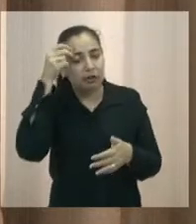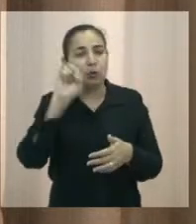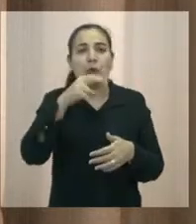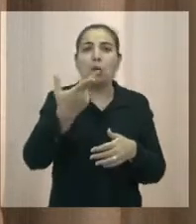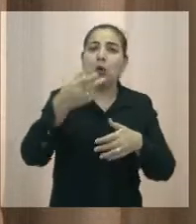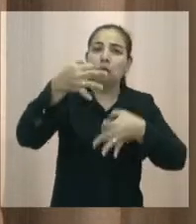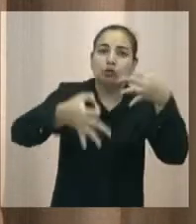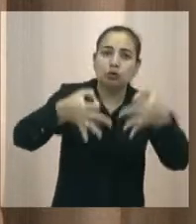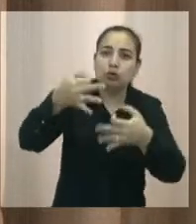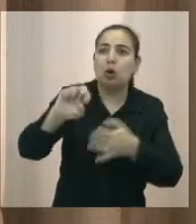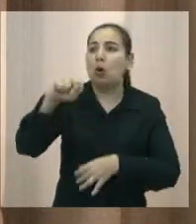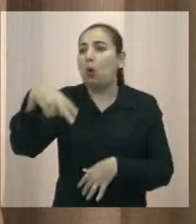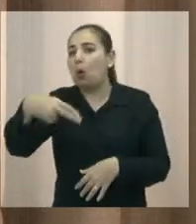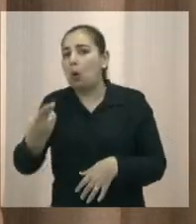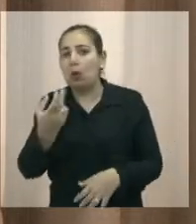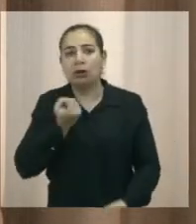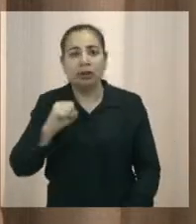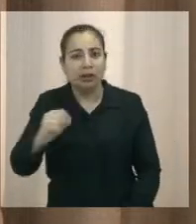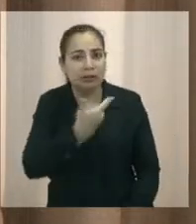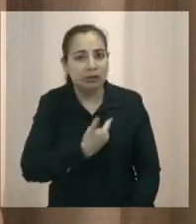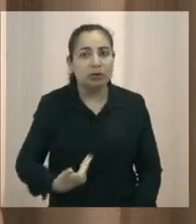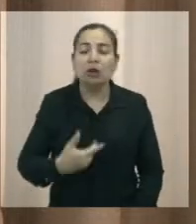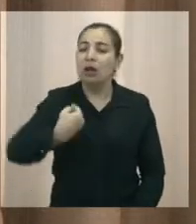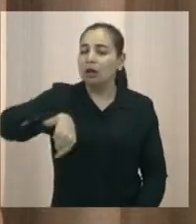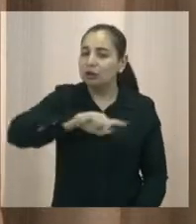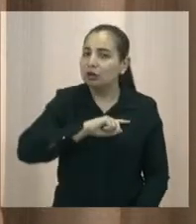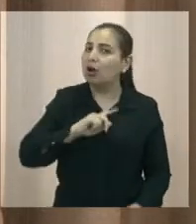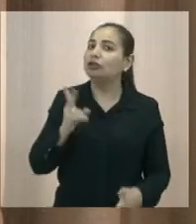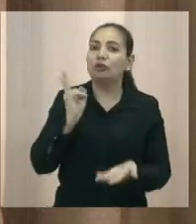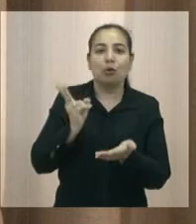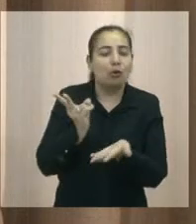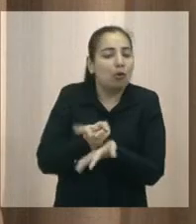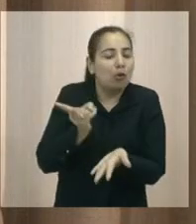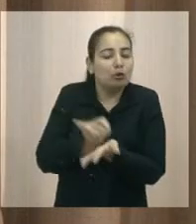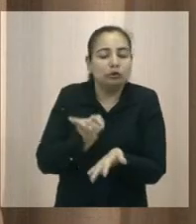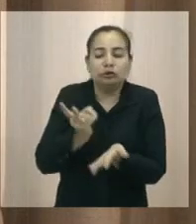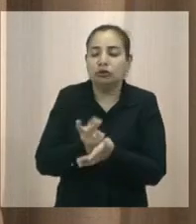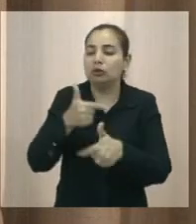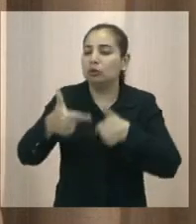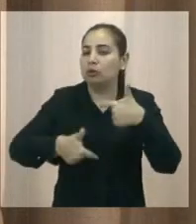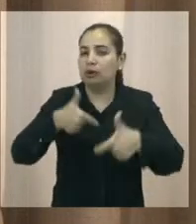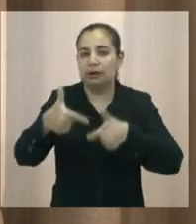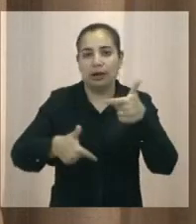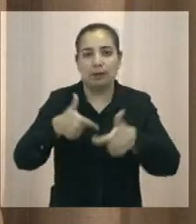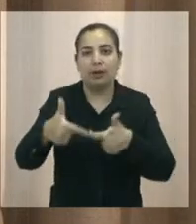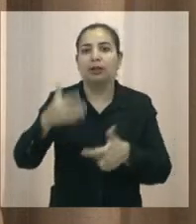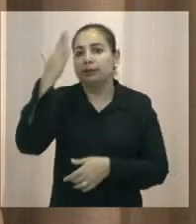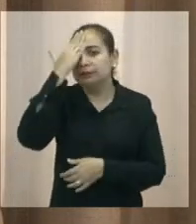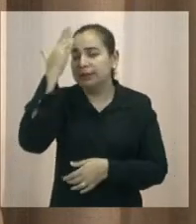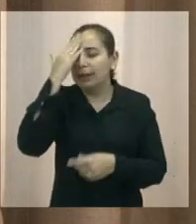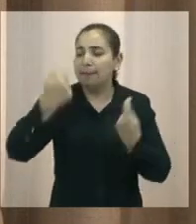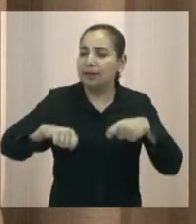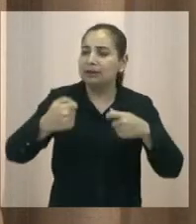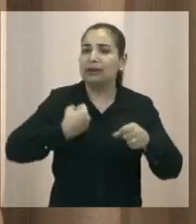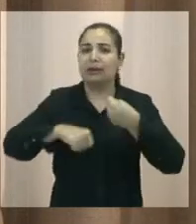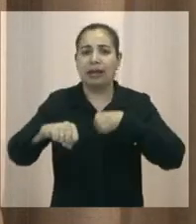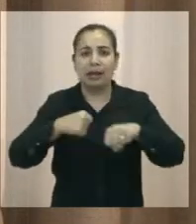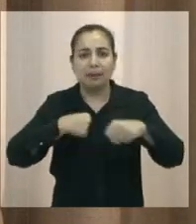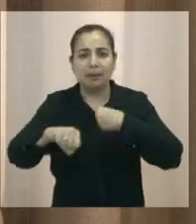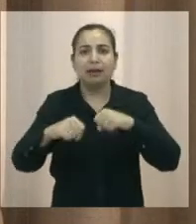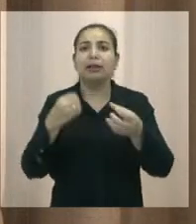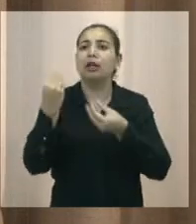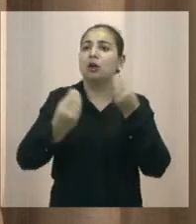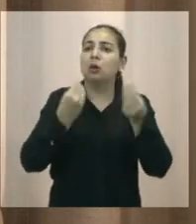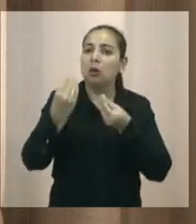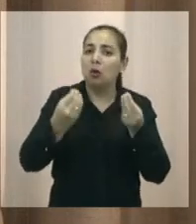justiça, como a Defensoria, o Ministério Público. Você continua tendo a necessidade de debater e aprofundar as matérias que